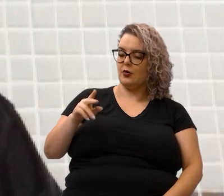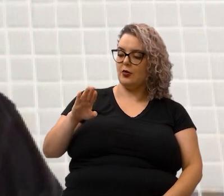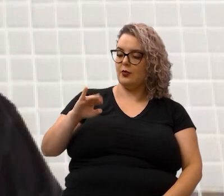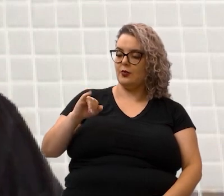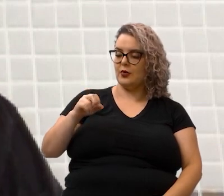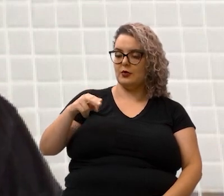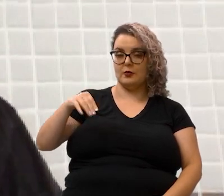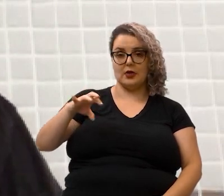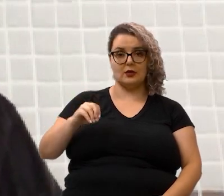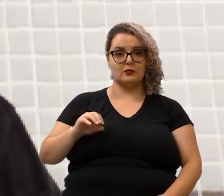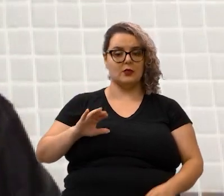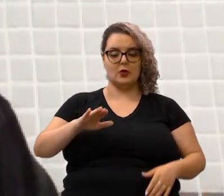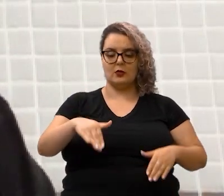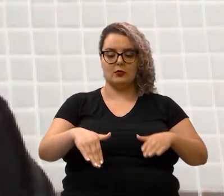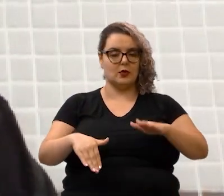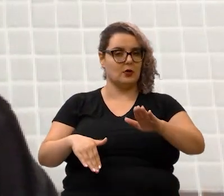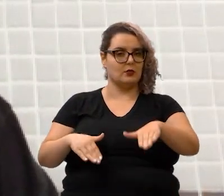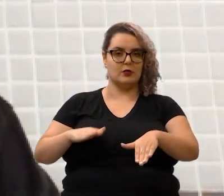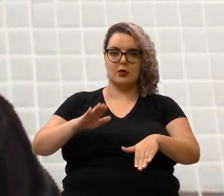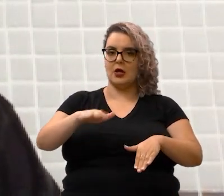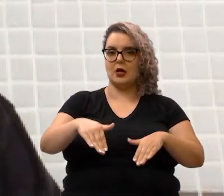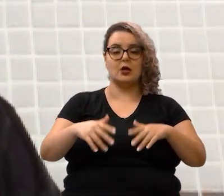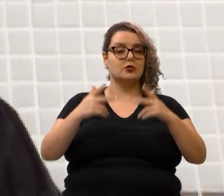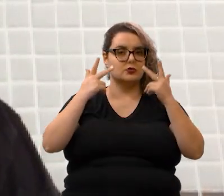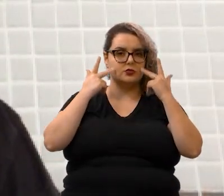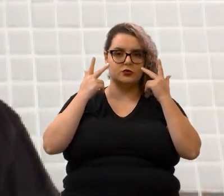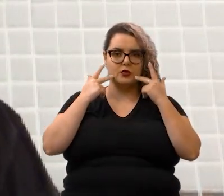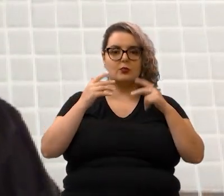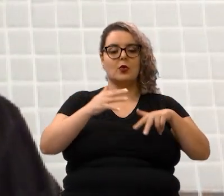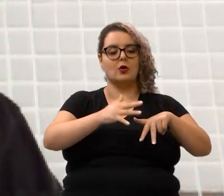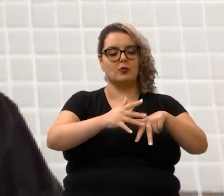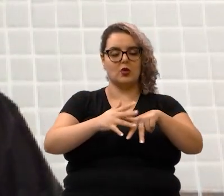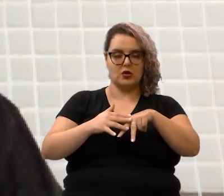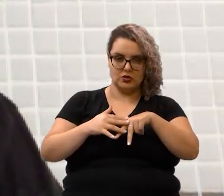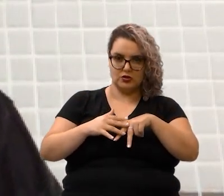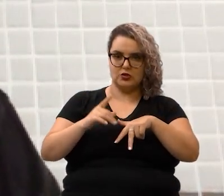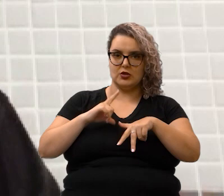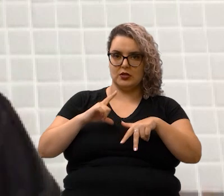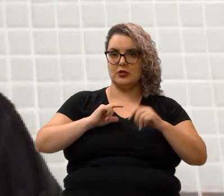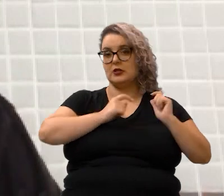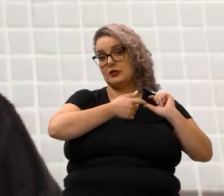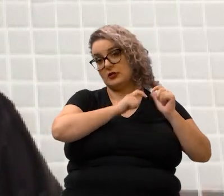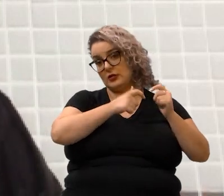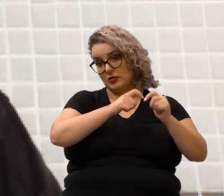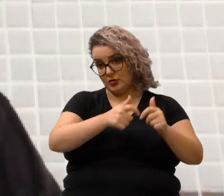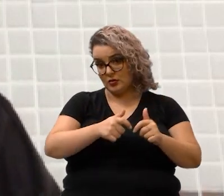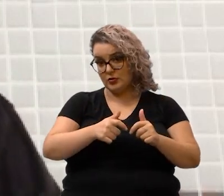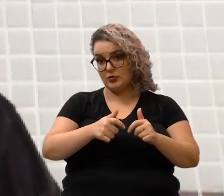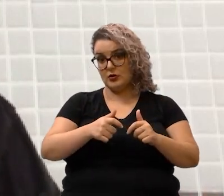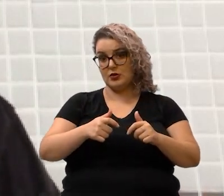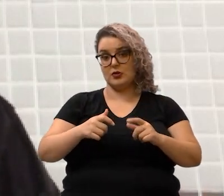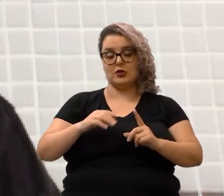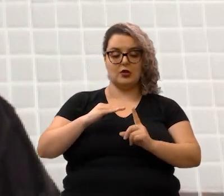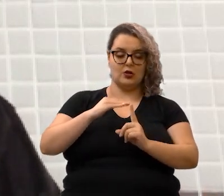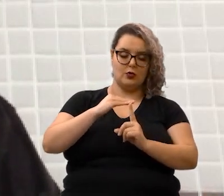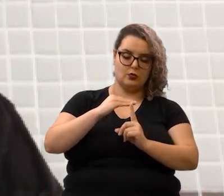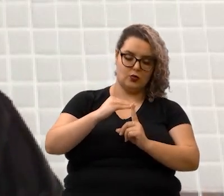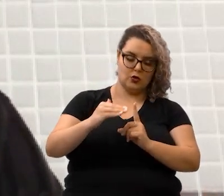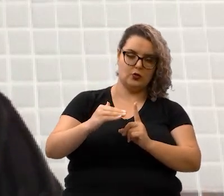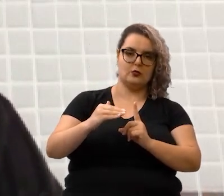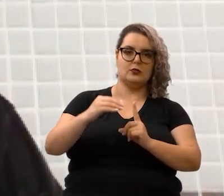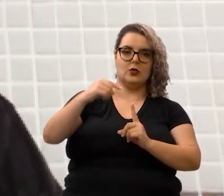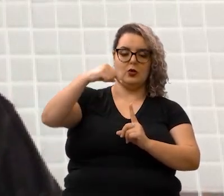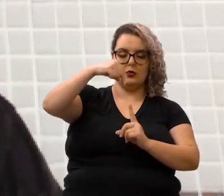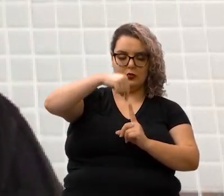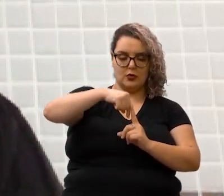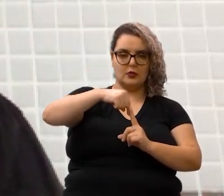marcha, a marcha dele é idêntica a uma marcha normal. E o paciente que tem a prótese convencional, que você corta a cabeça do fêmur,